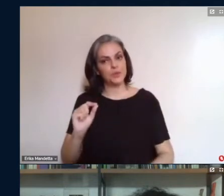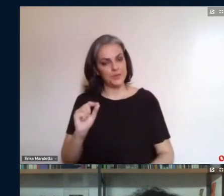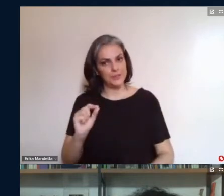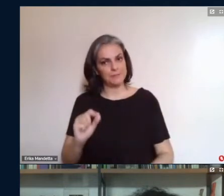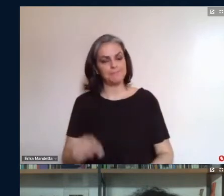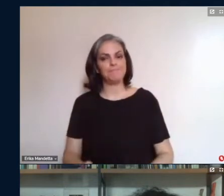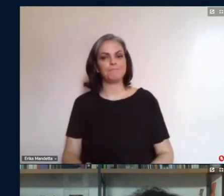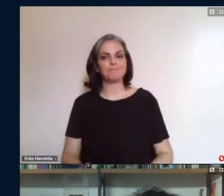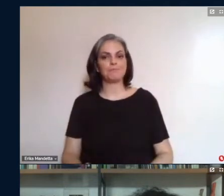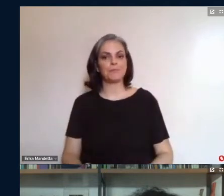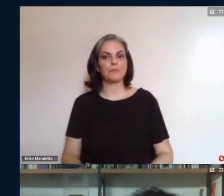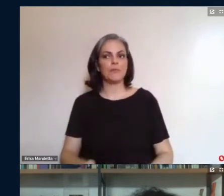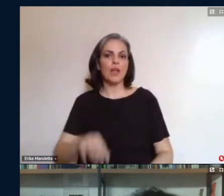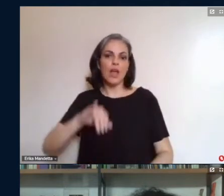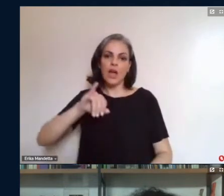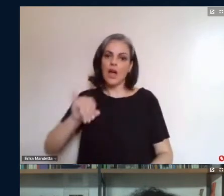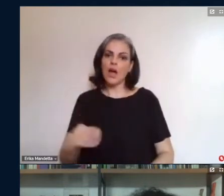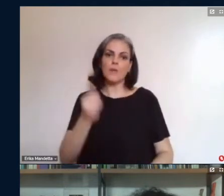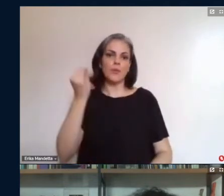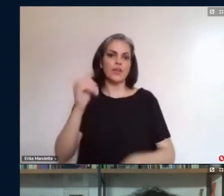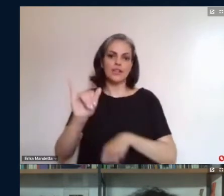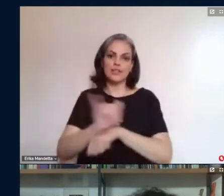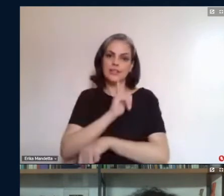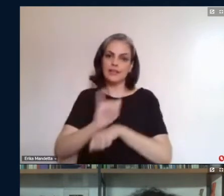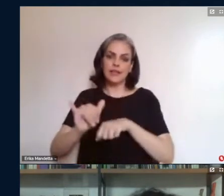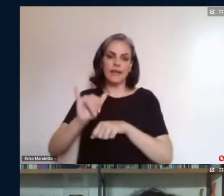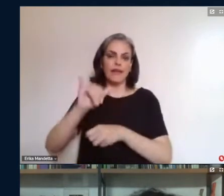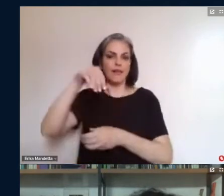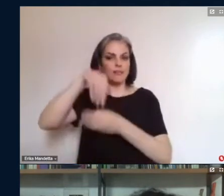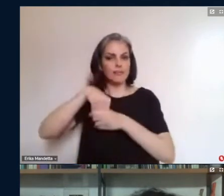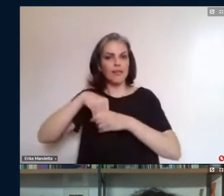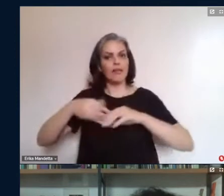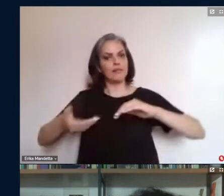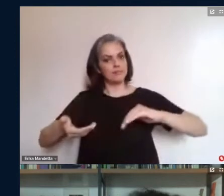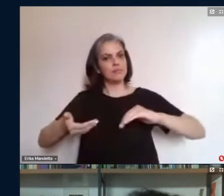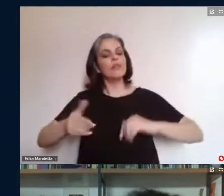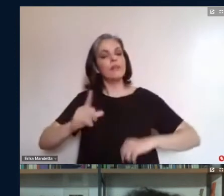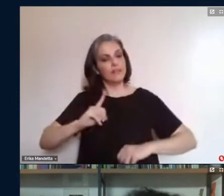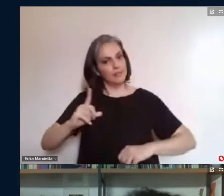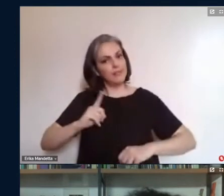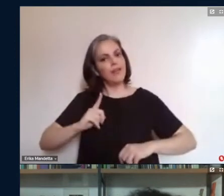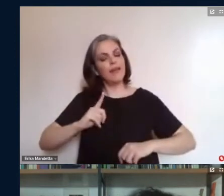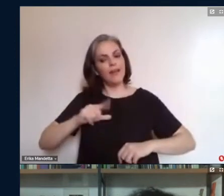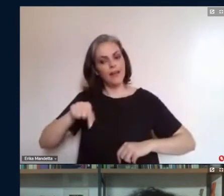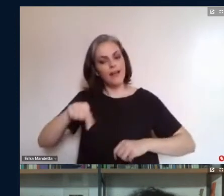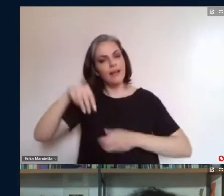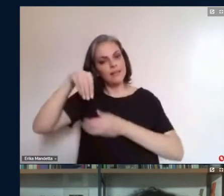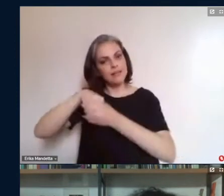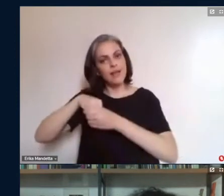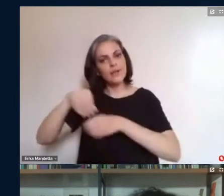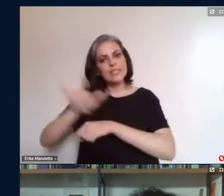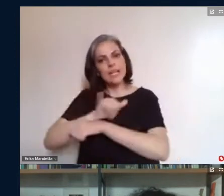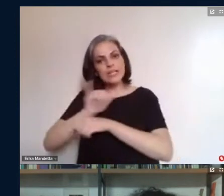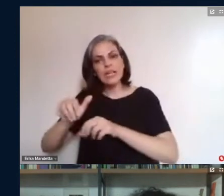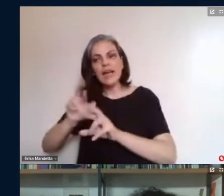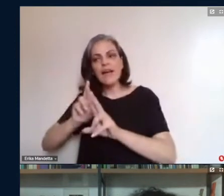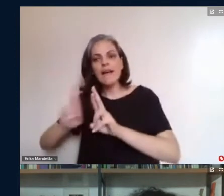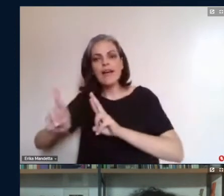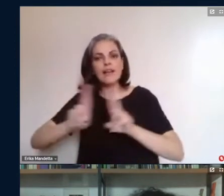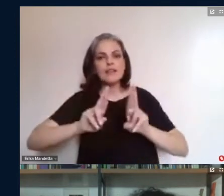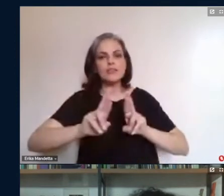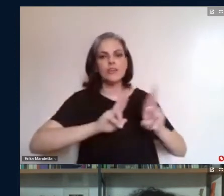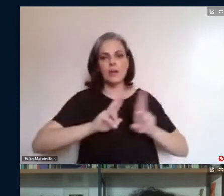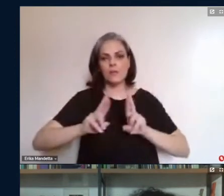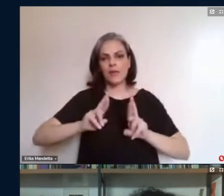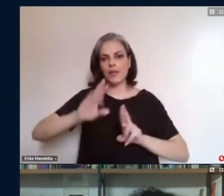instrumentos do Senado, da Câmara, de relacionamento com o cidadão, né, existem serviços de relacionamento com